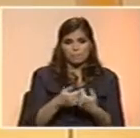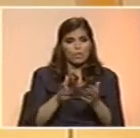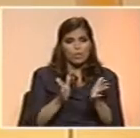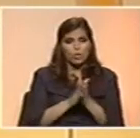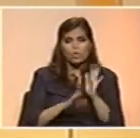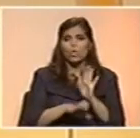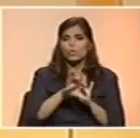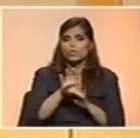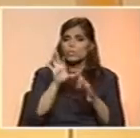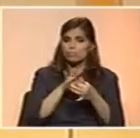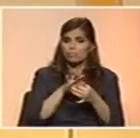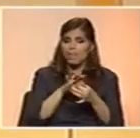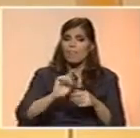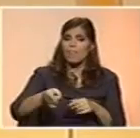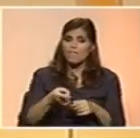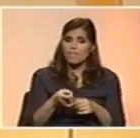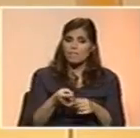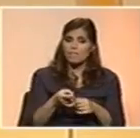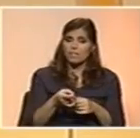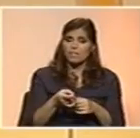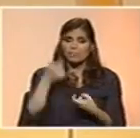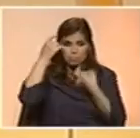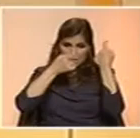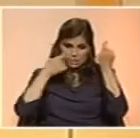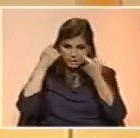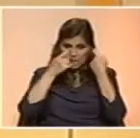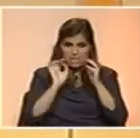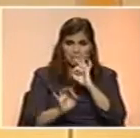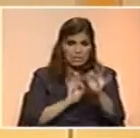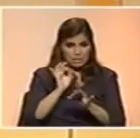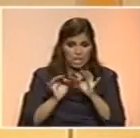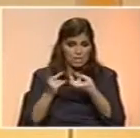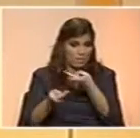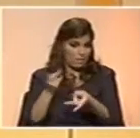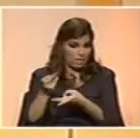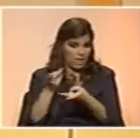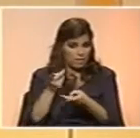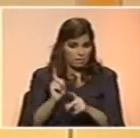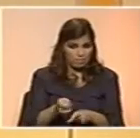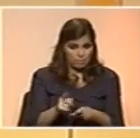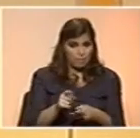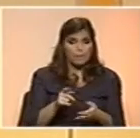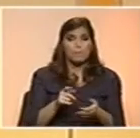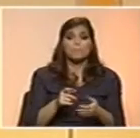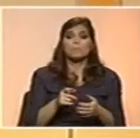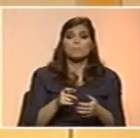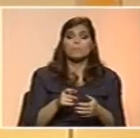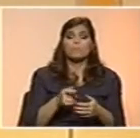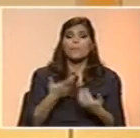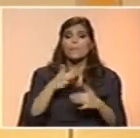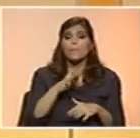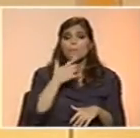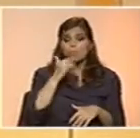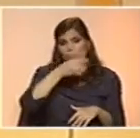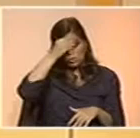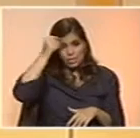as condições que estão associadas devem ser refletidas e devem ser ponderadas nesse conceito do bem-estar animal. Não podemos depois deixar